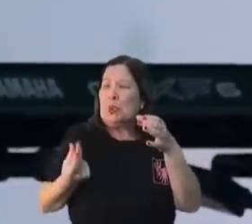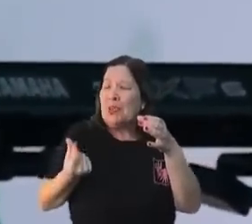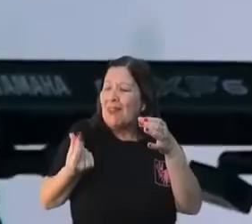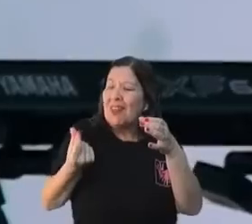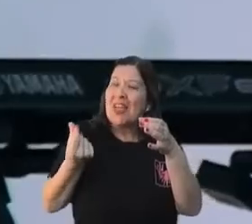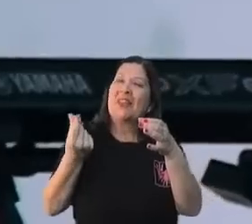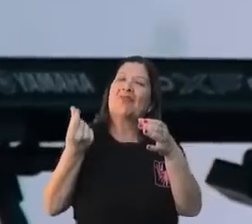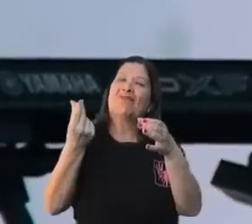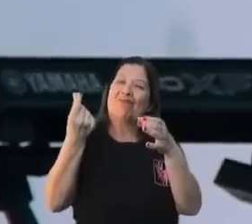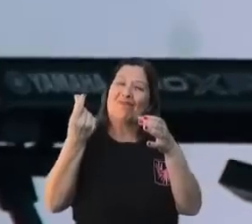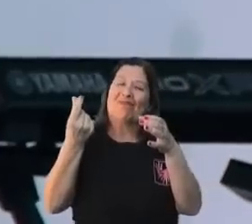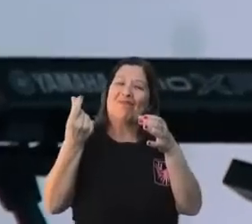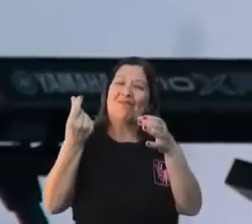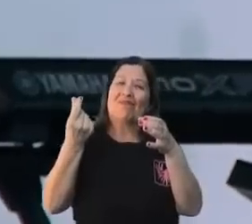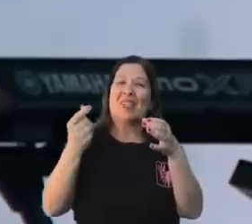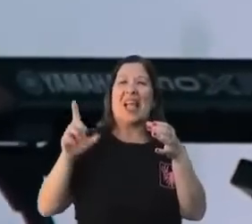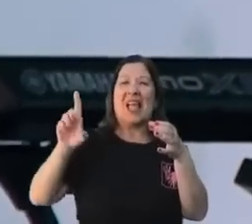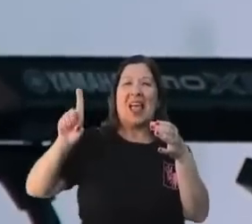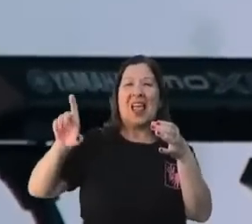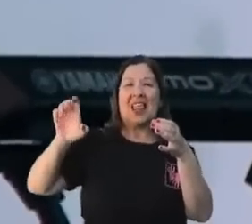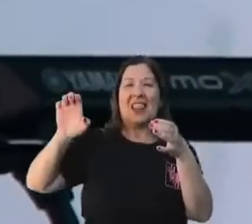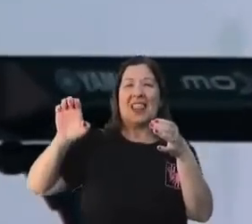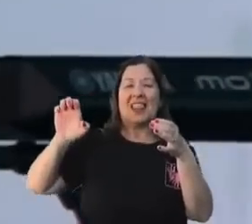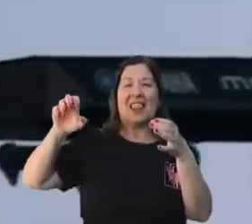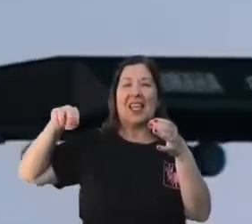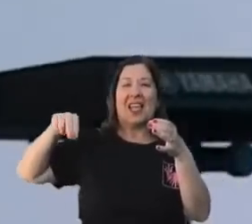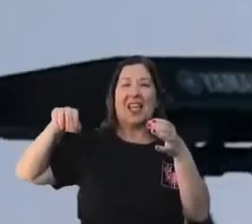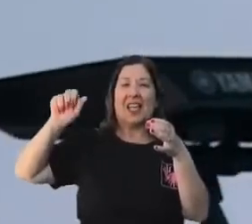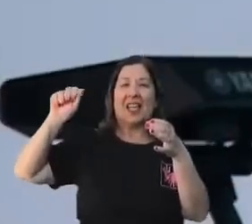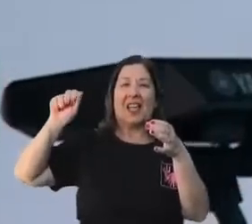denário era o salário de uma pessoa durante um dia inteiro.